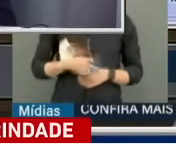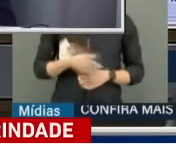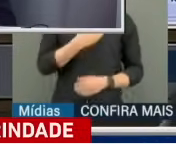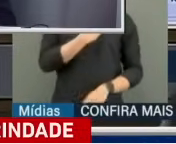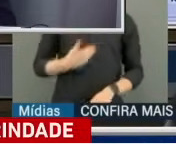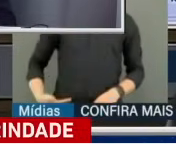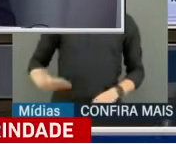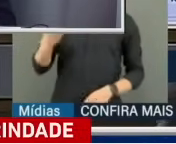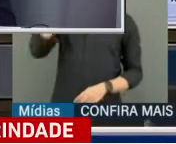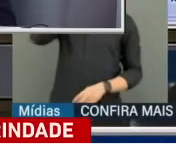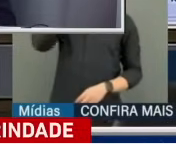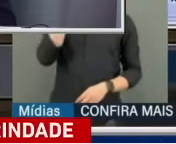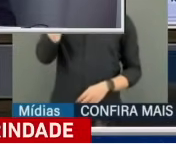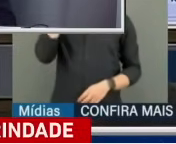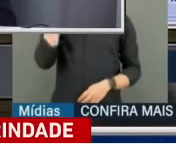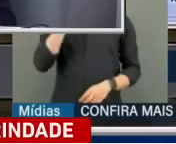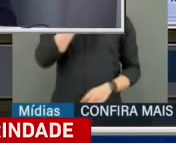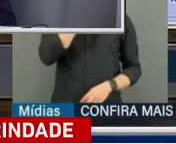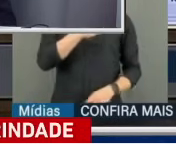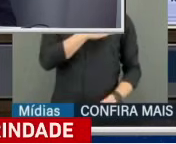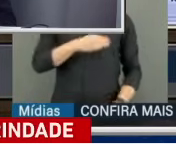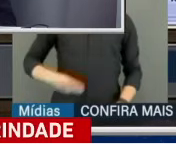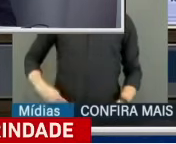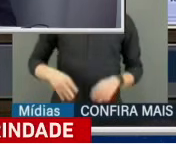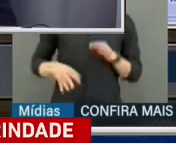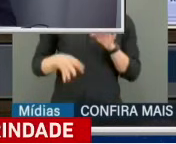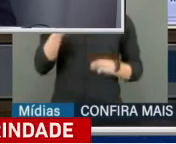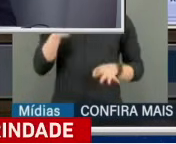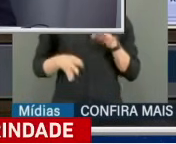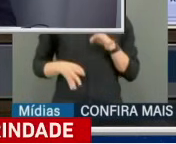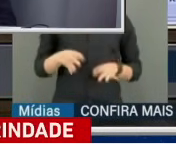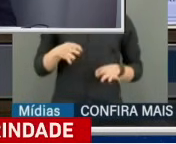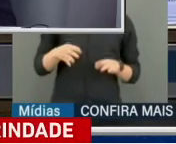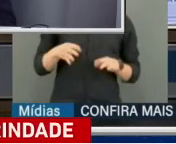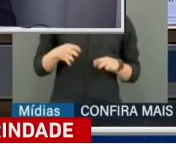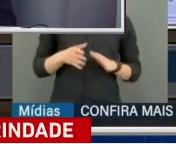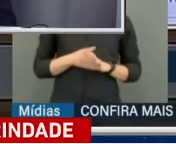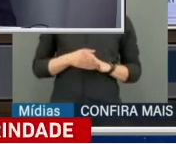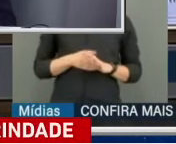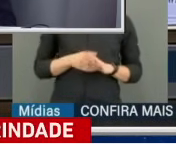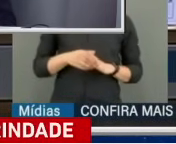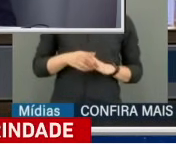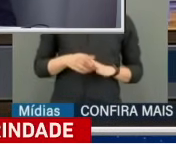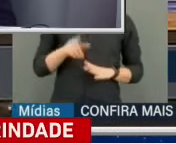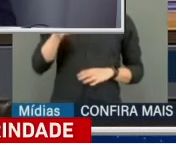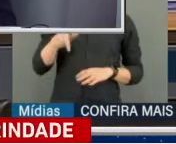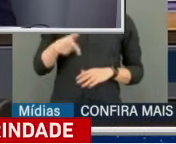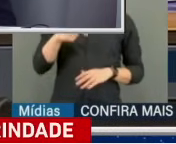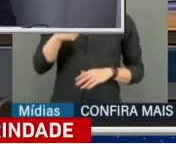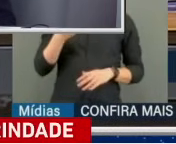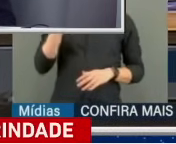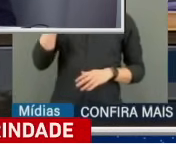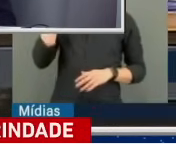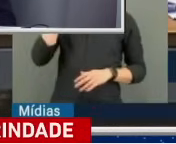as instituições e não funcionou, ou por incompetência ou por erro doloso, mas são graves qualquer